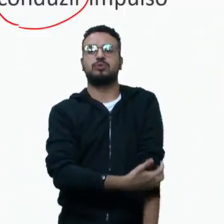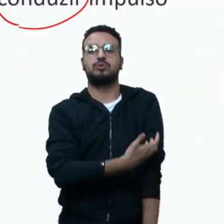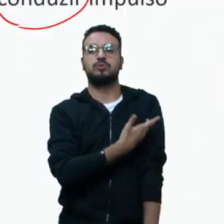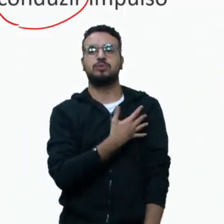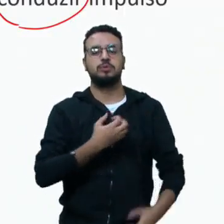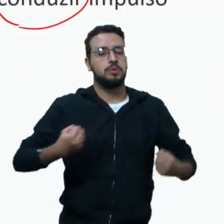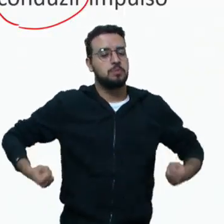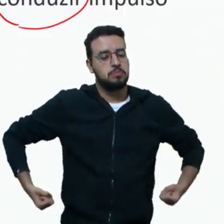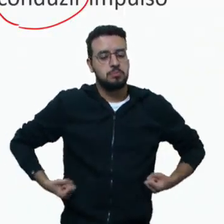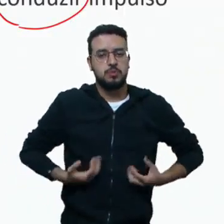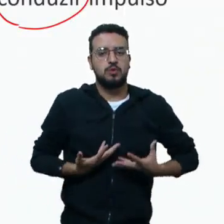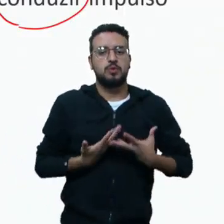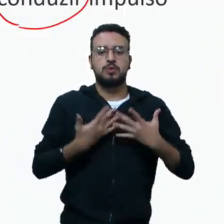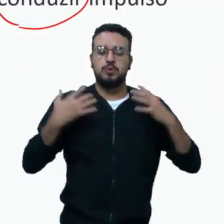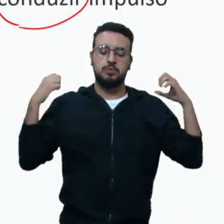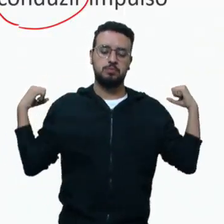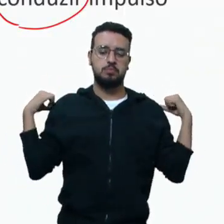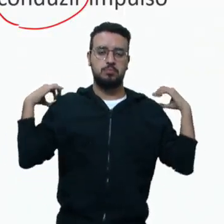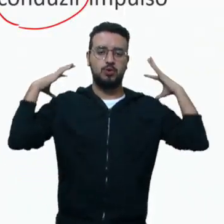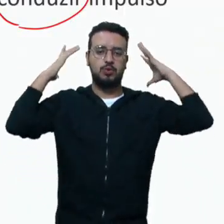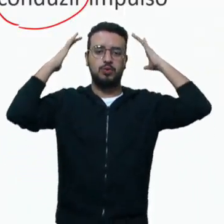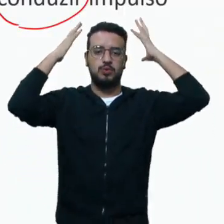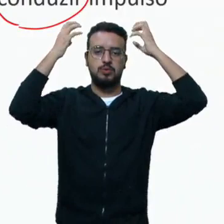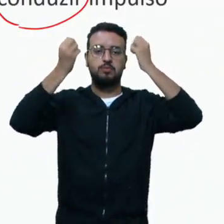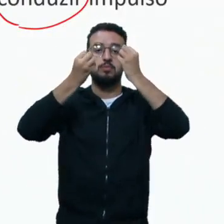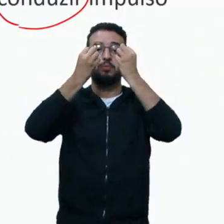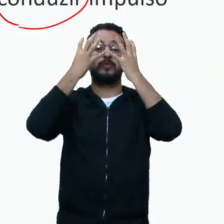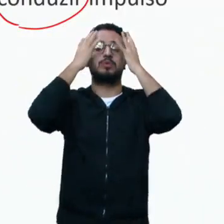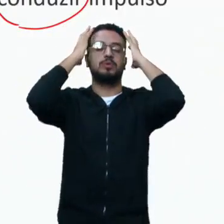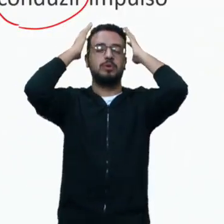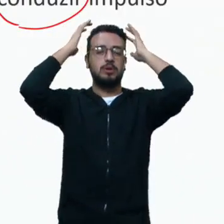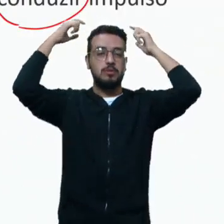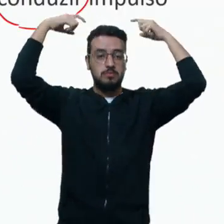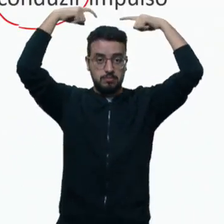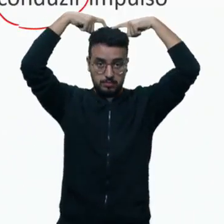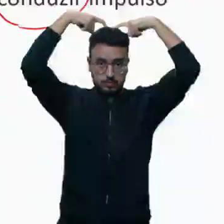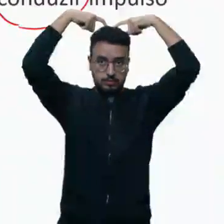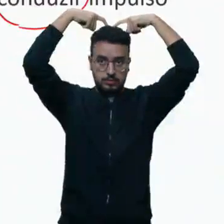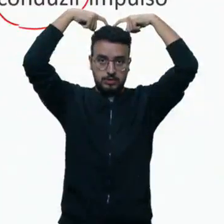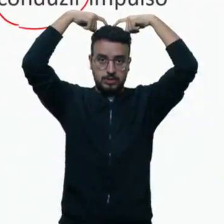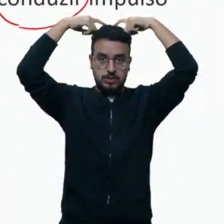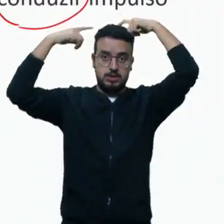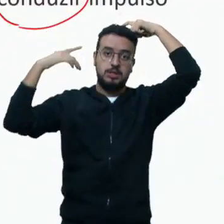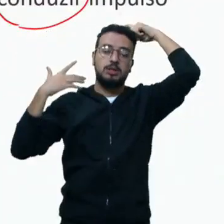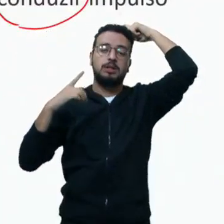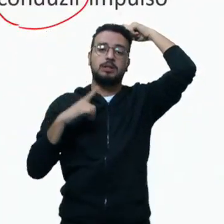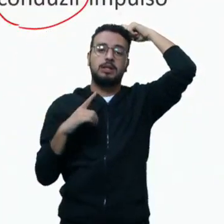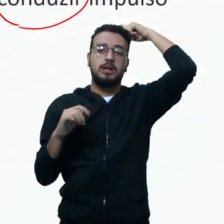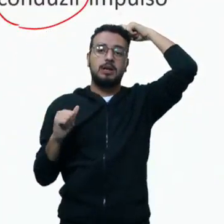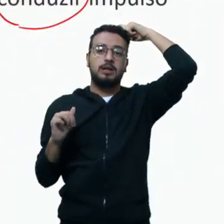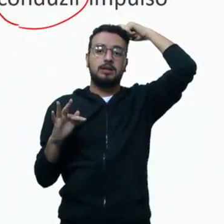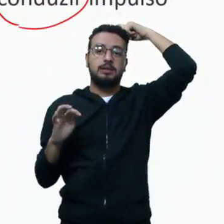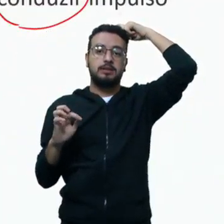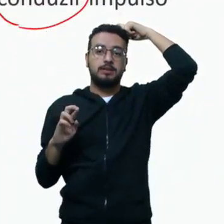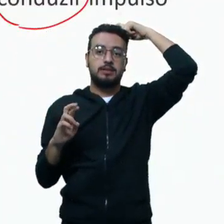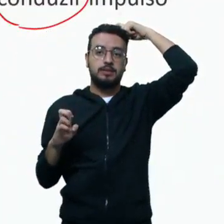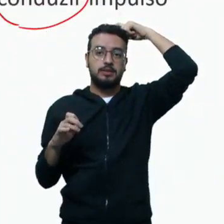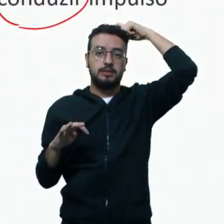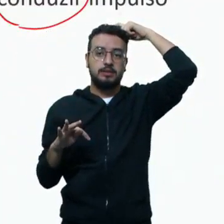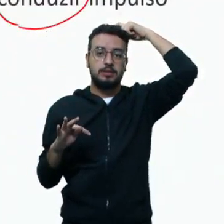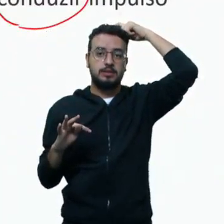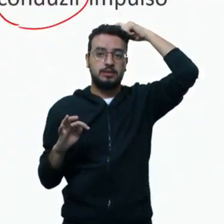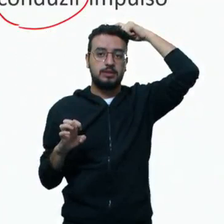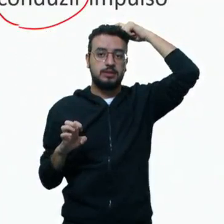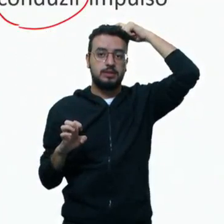central. A partir daí, tá, eu tenho as vias aferentes que vão entrar conduzindo impulsos da